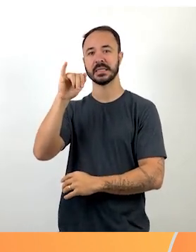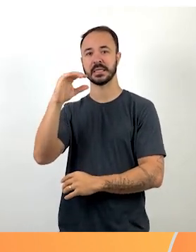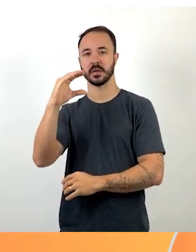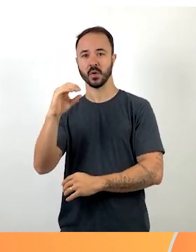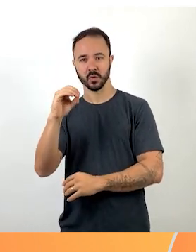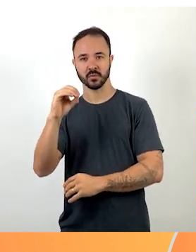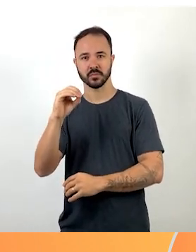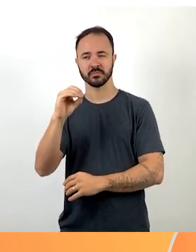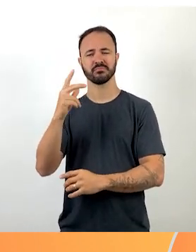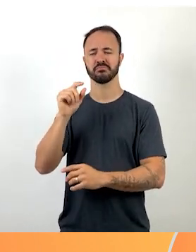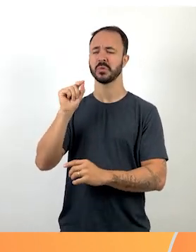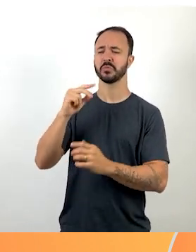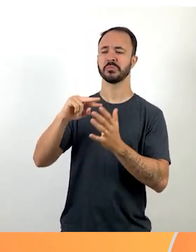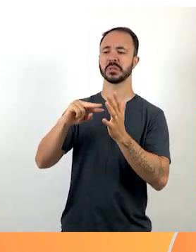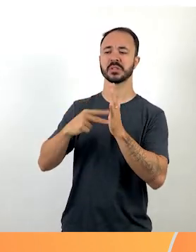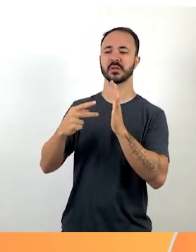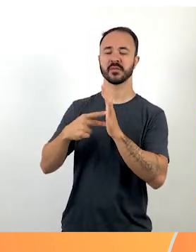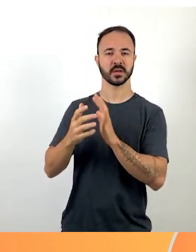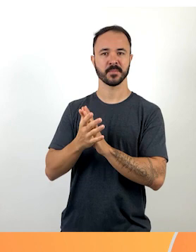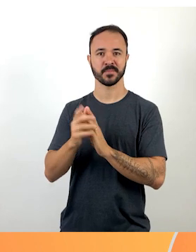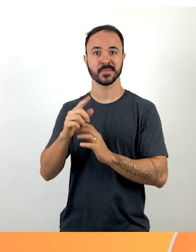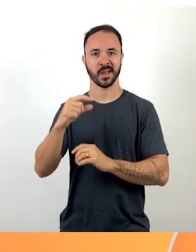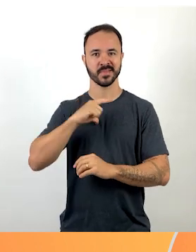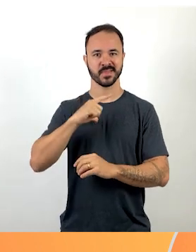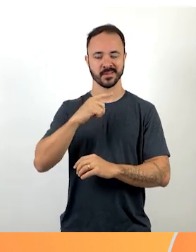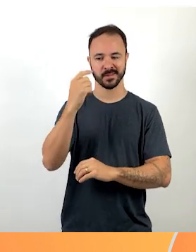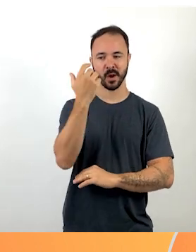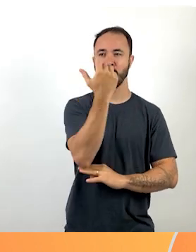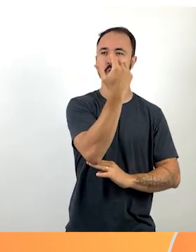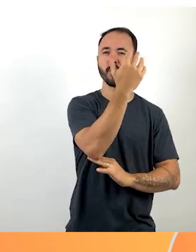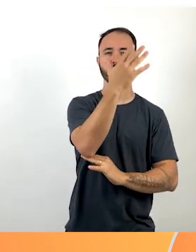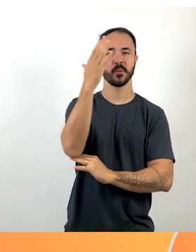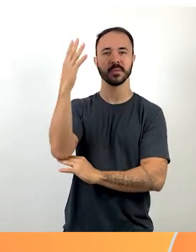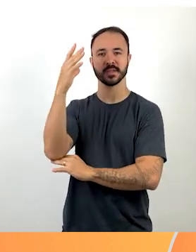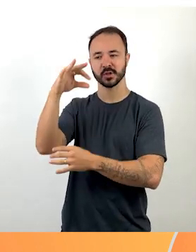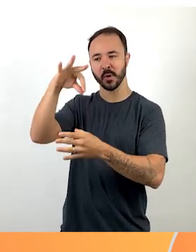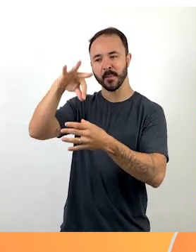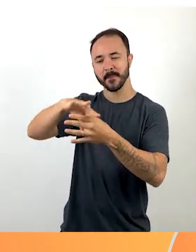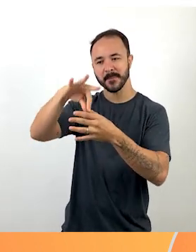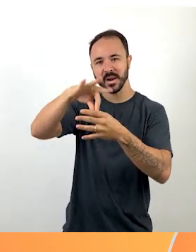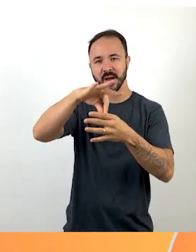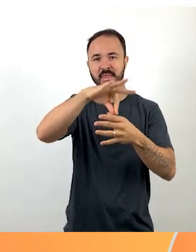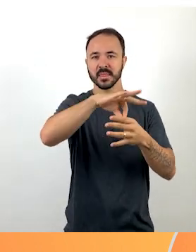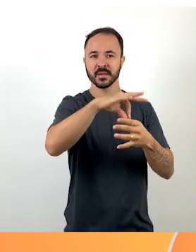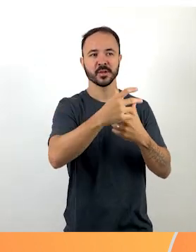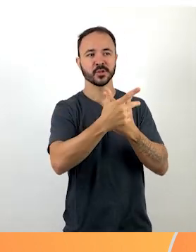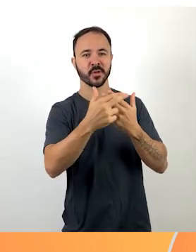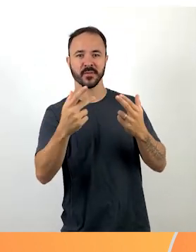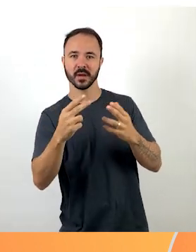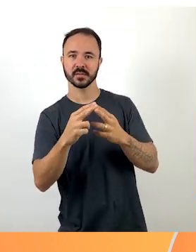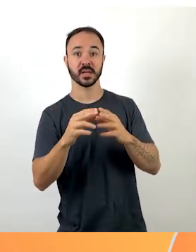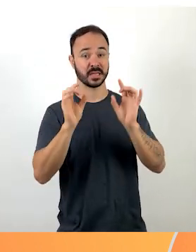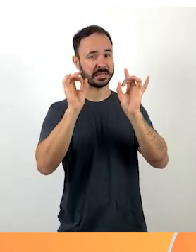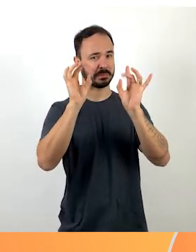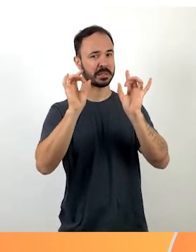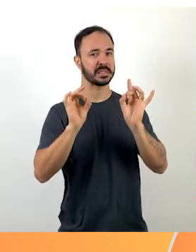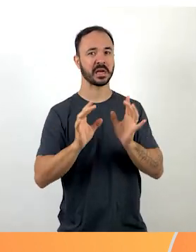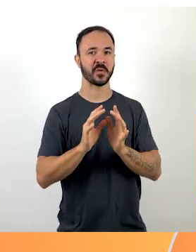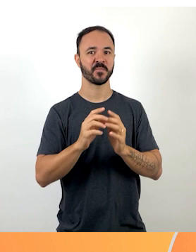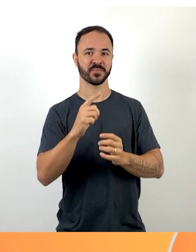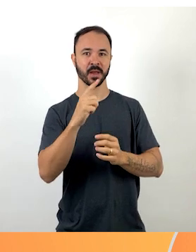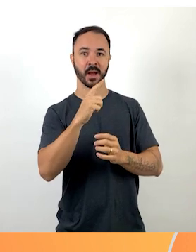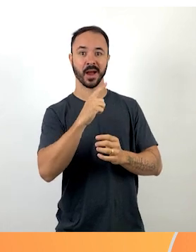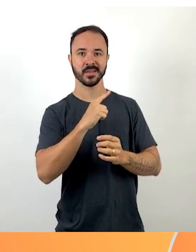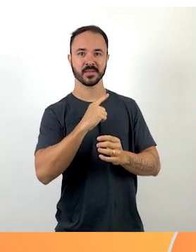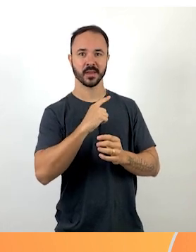é feito de maneira especial. Aqui nós temos um cultivo livre de defensivos agrícolas artificiais, como agrotóxicos. Nós temos